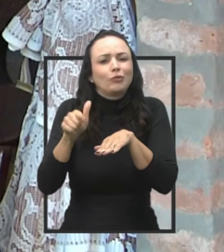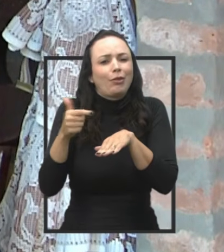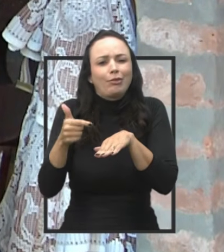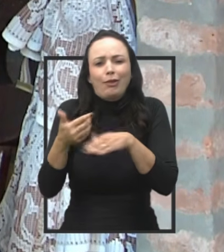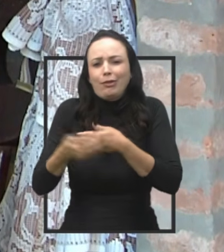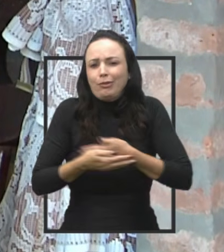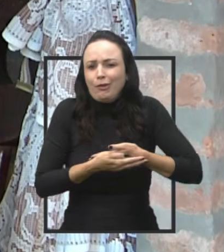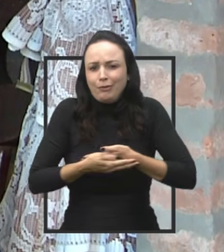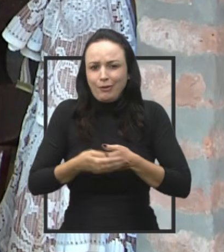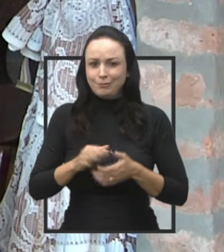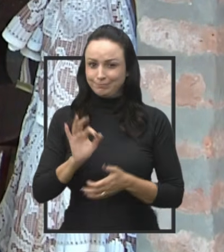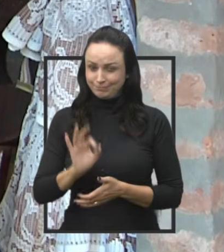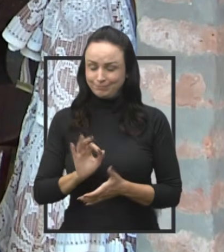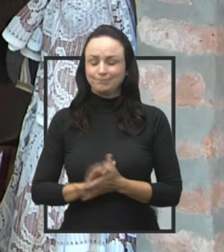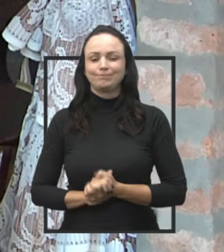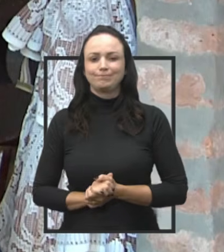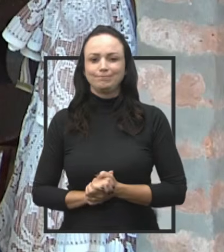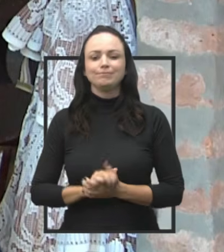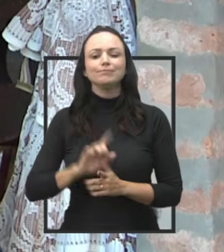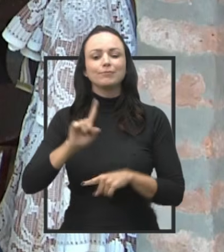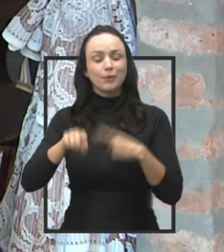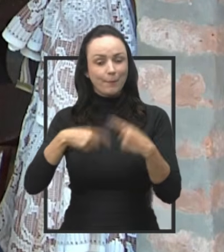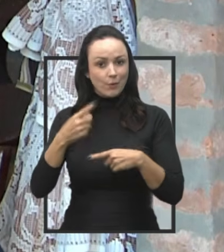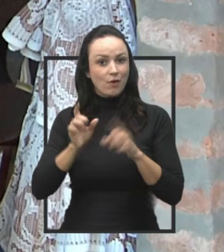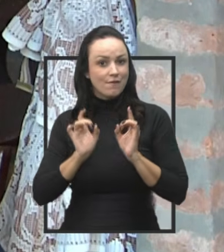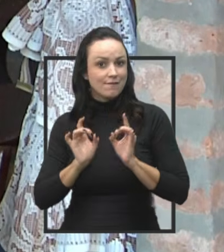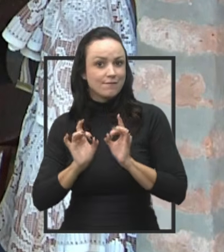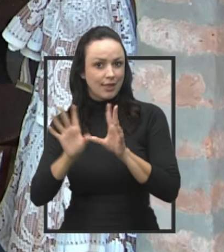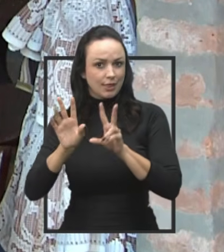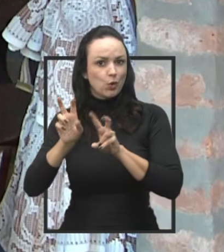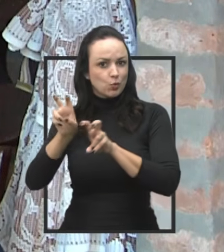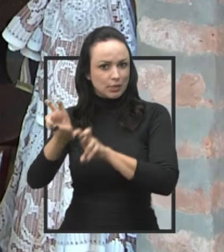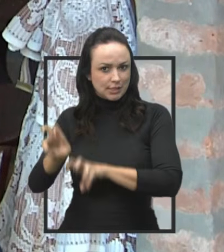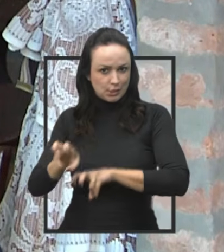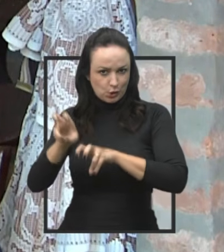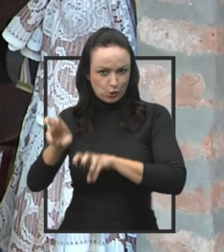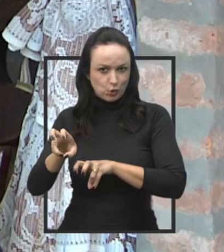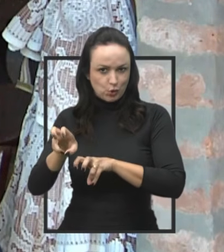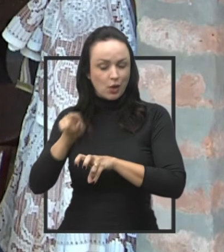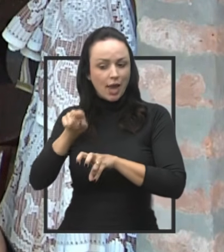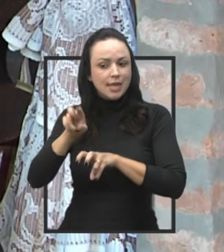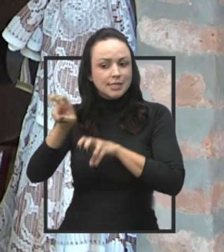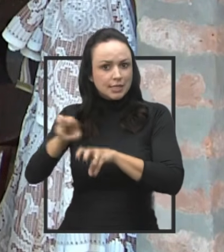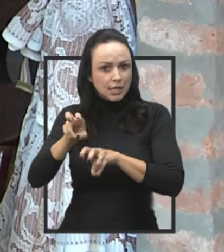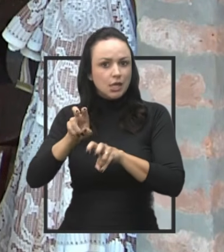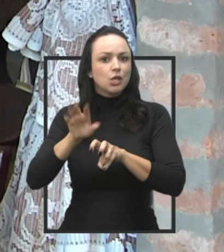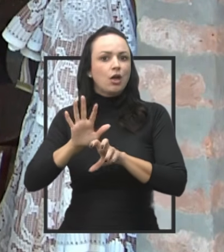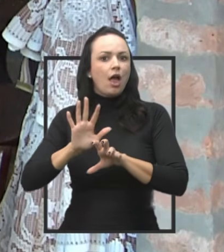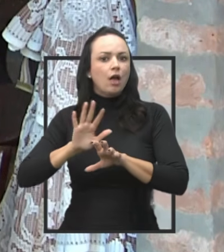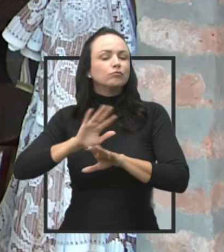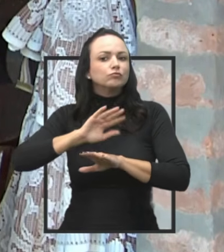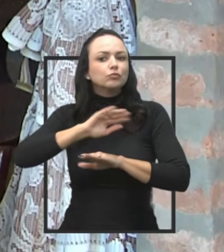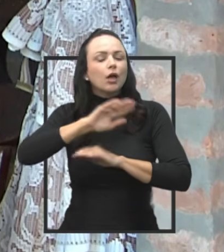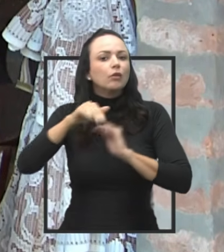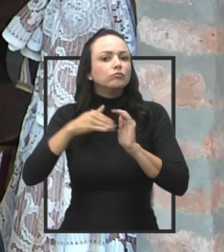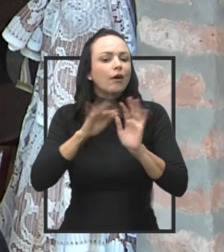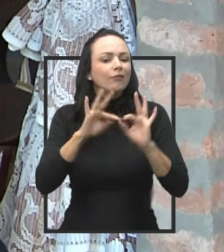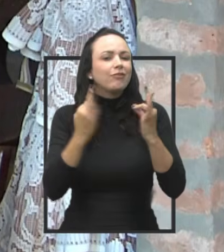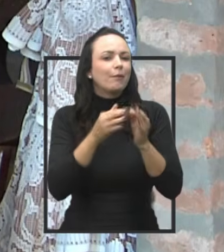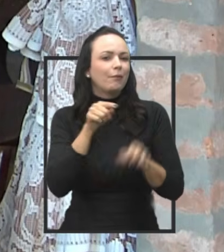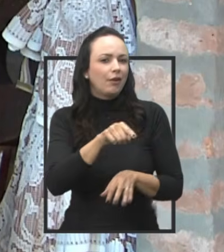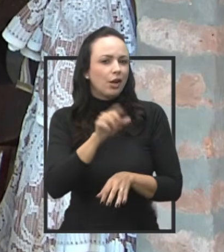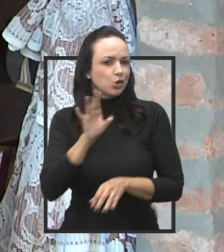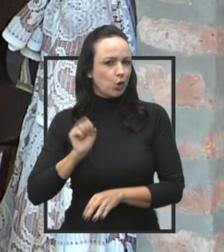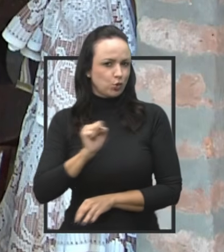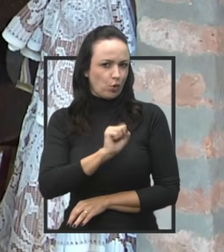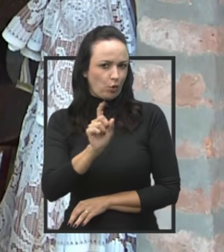para pôr, certo? Aí eles venderam o sítio, que era de todo mundo, não era só do meu sogro,